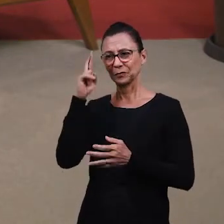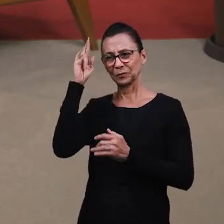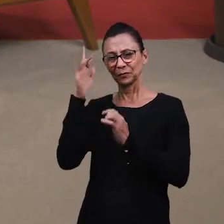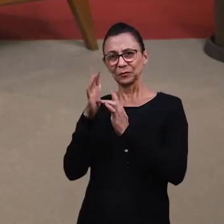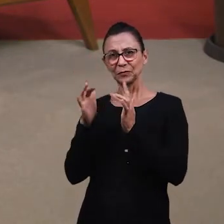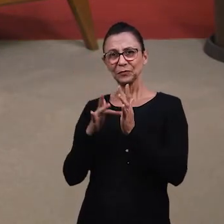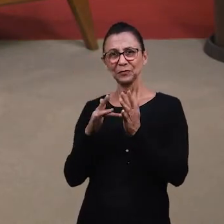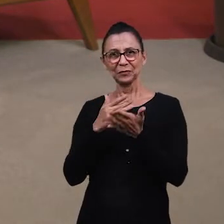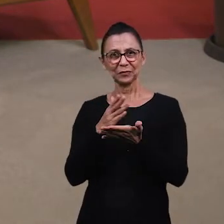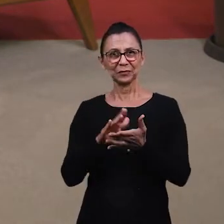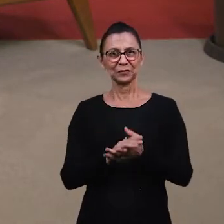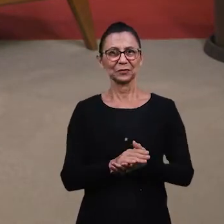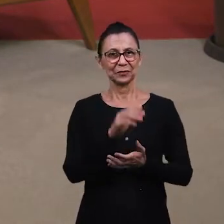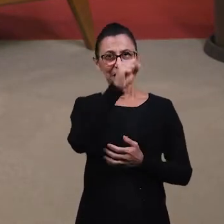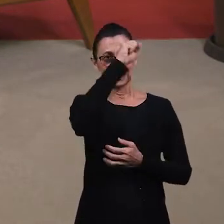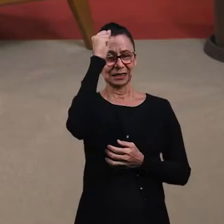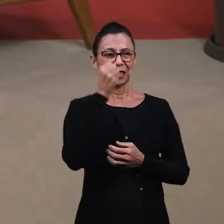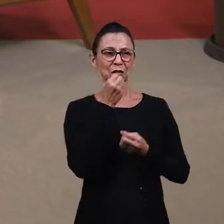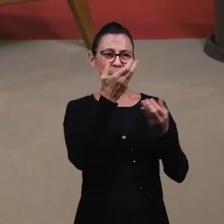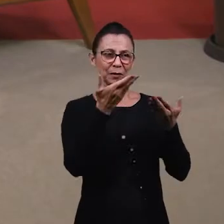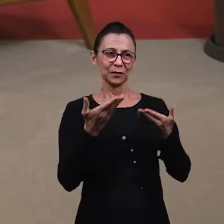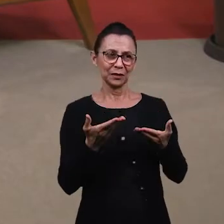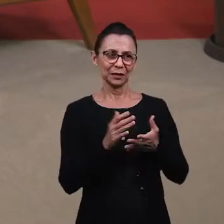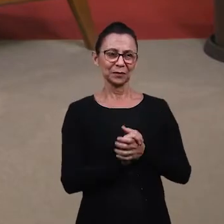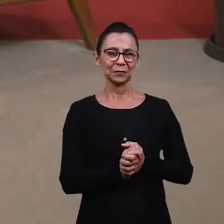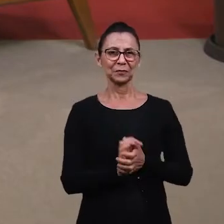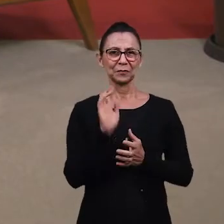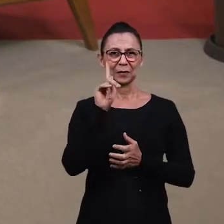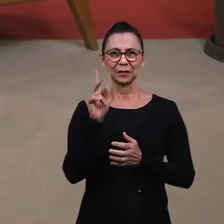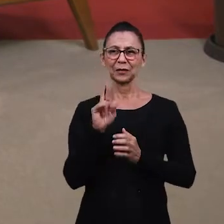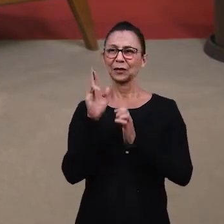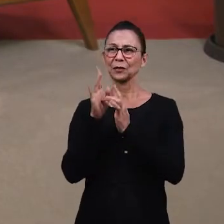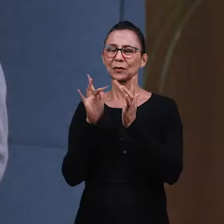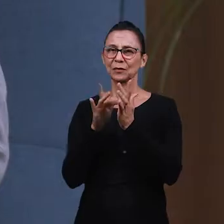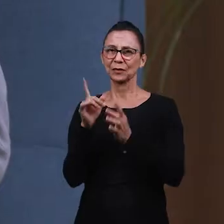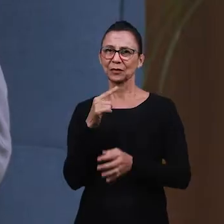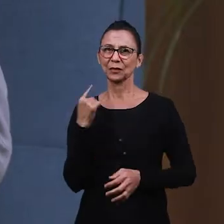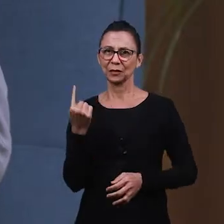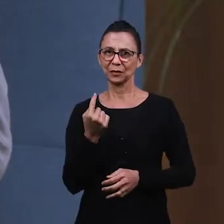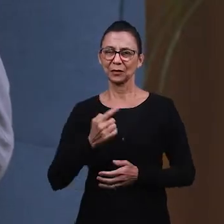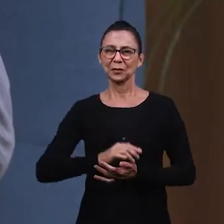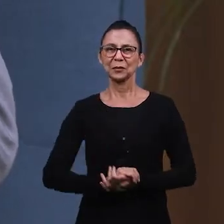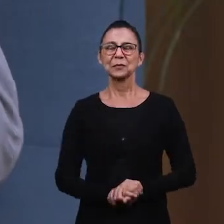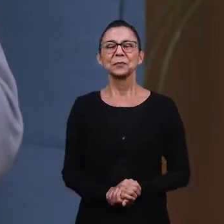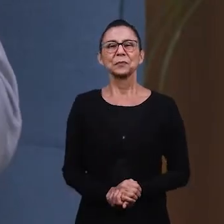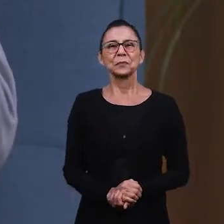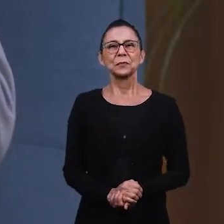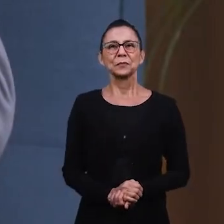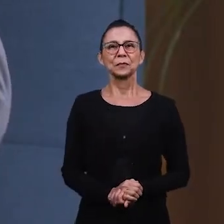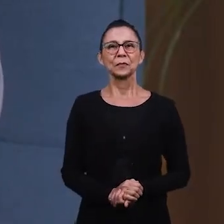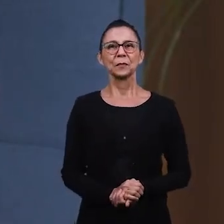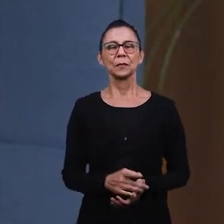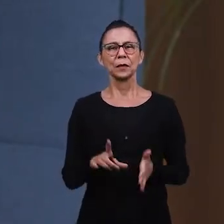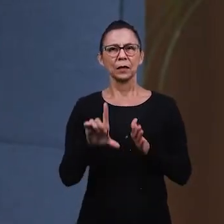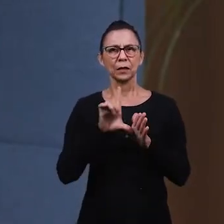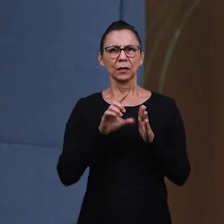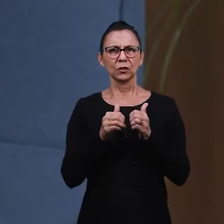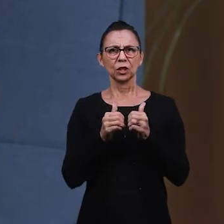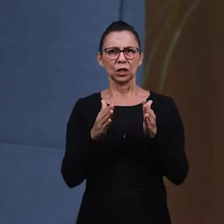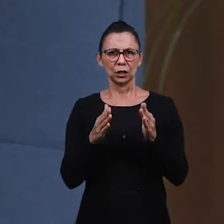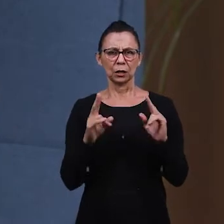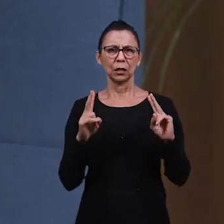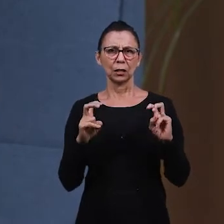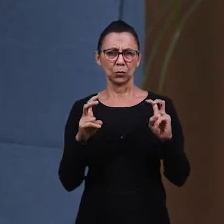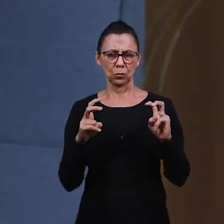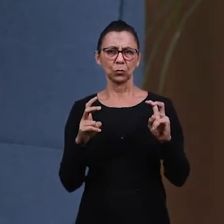matinal, vou participer déjà de voler Lições de Manaim. Et je reçois déjà ici avec moi dans notre studio les